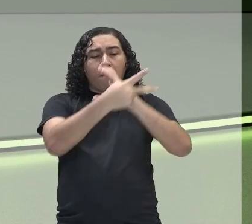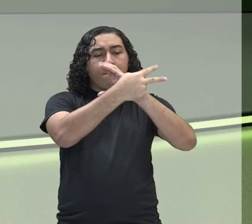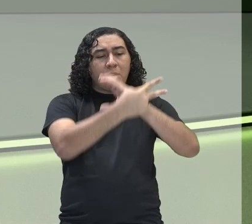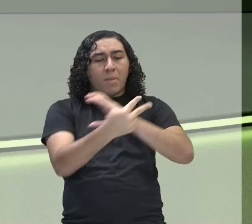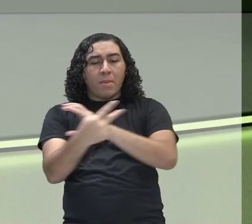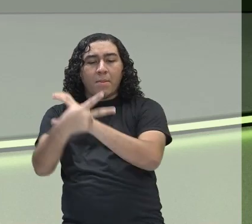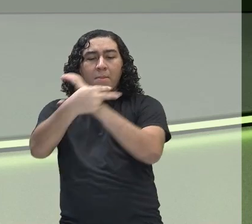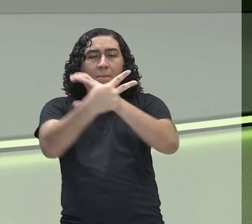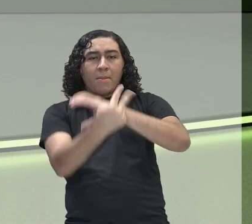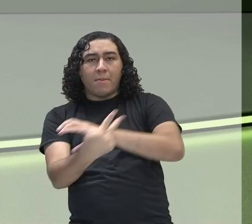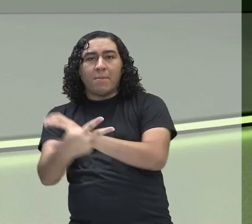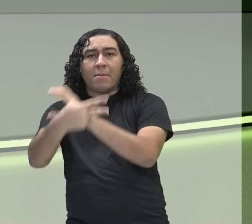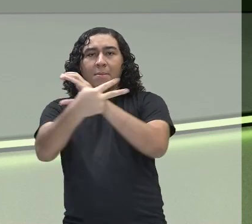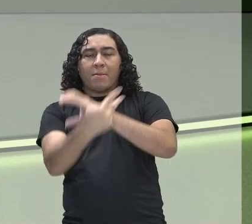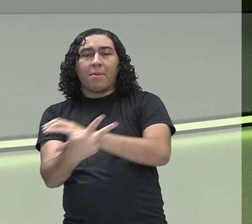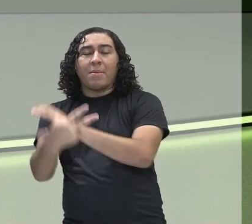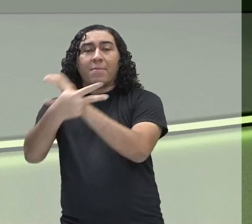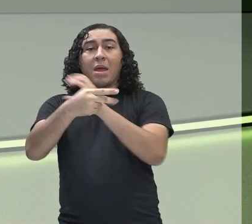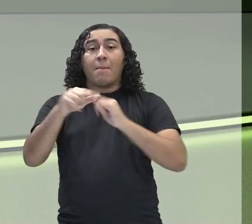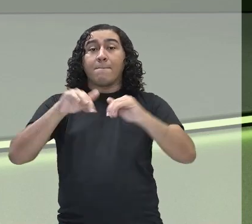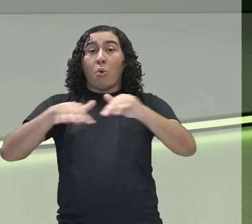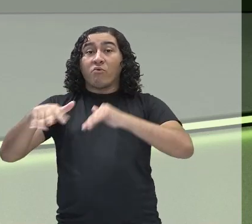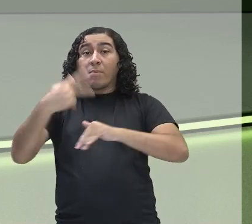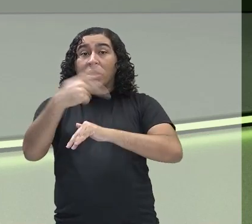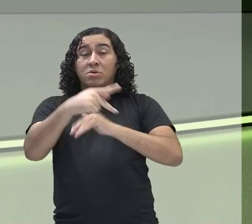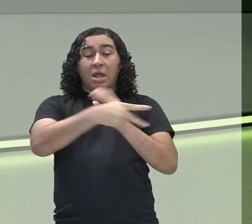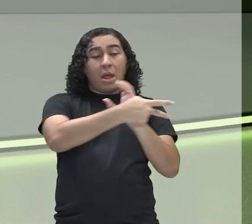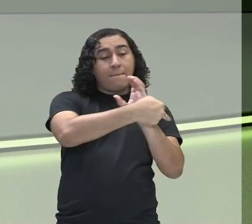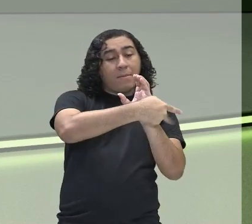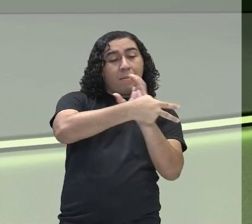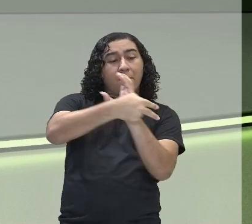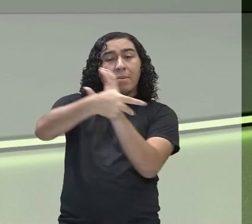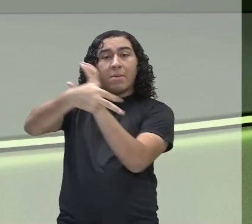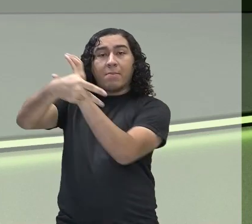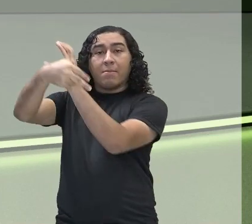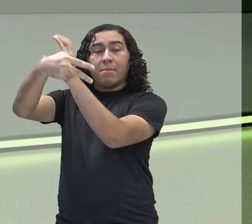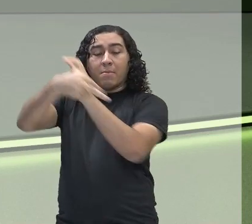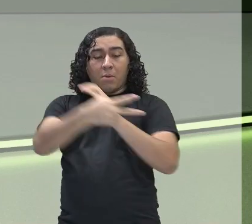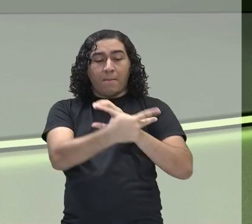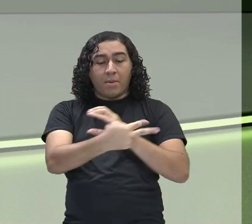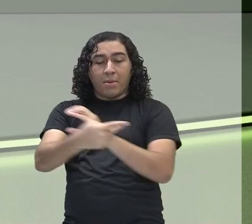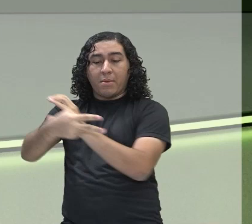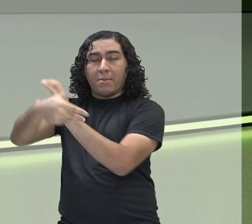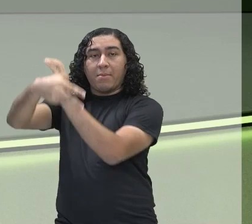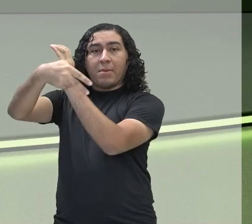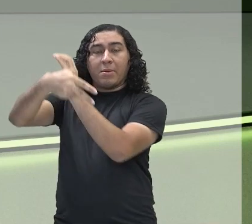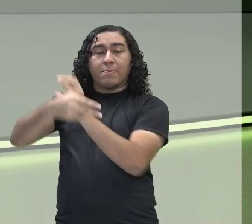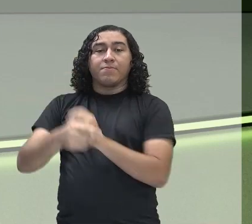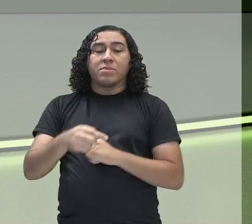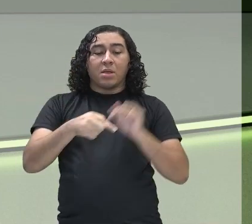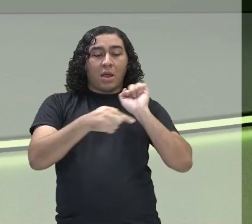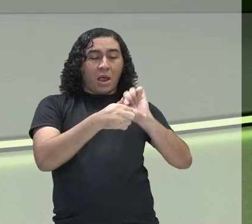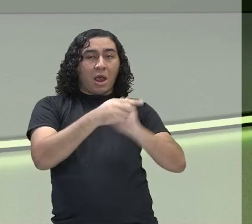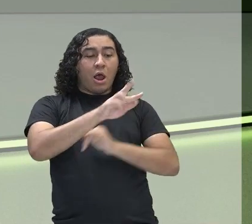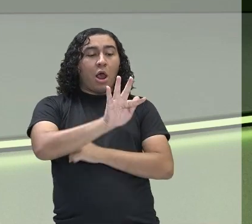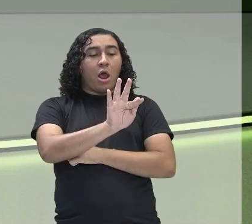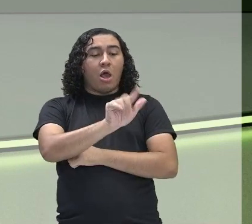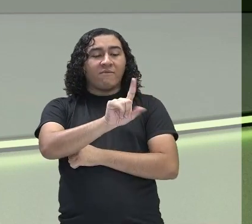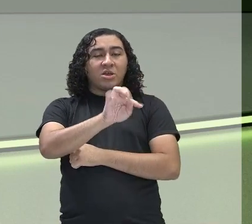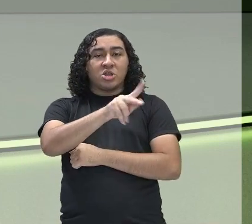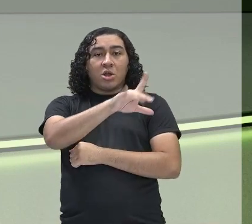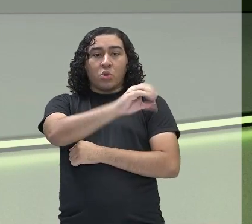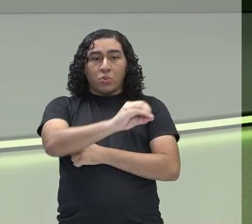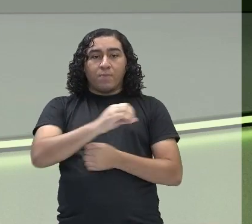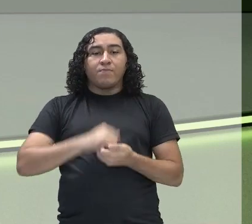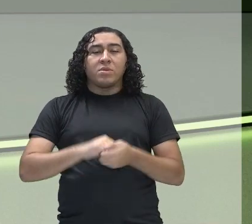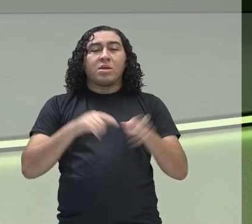movimento ele auxilia no processo de locomoção dessas bactérias né a gente observa ali o nucleoide que é o